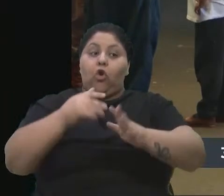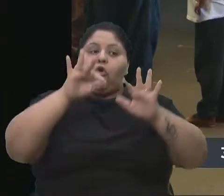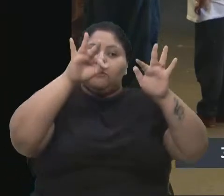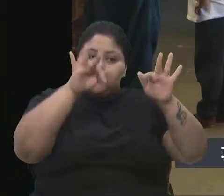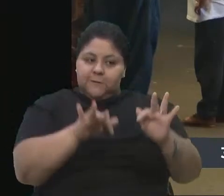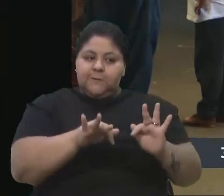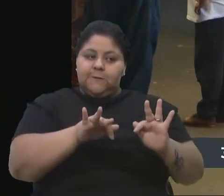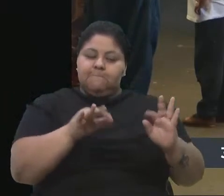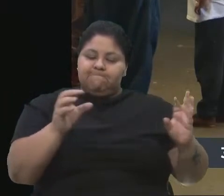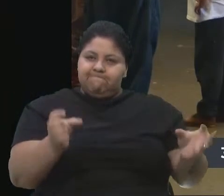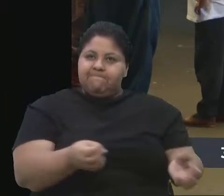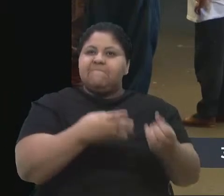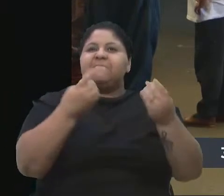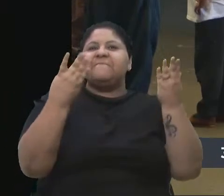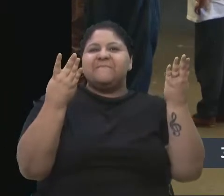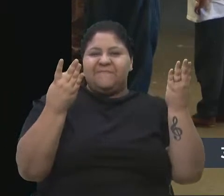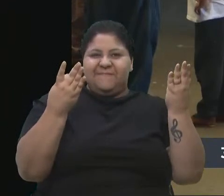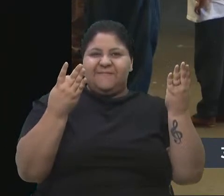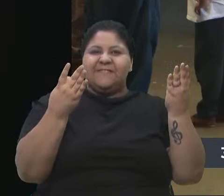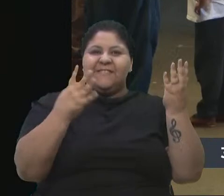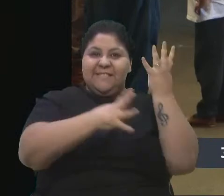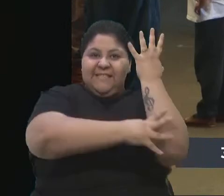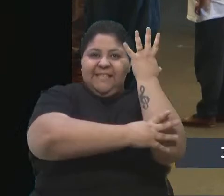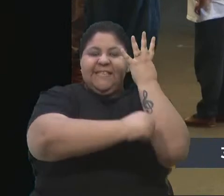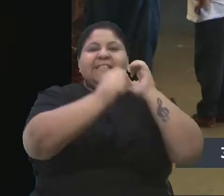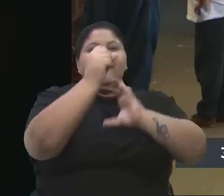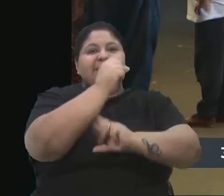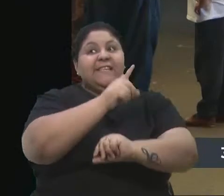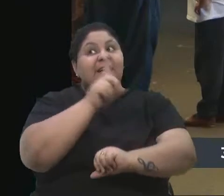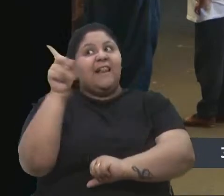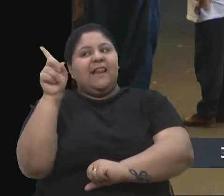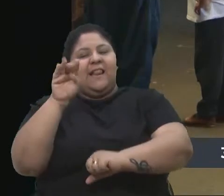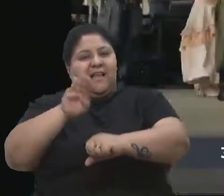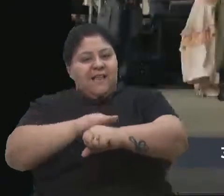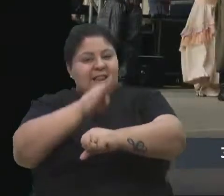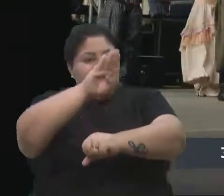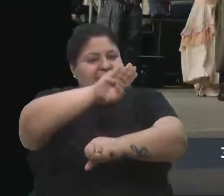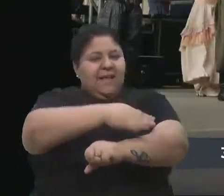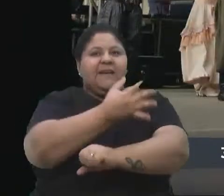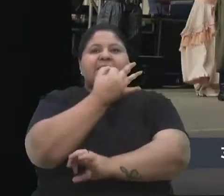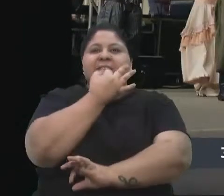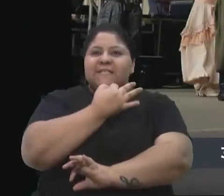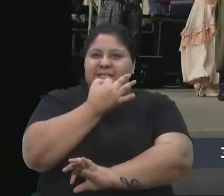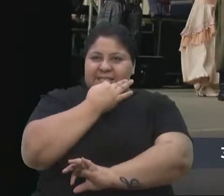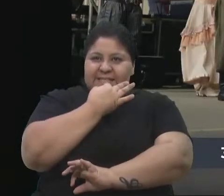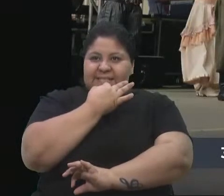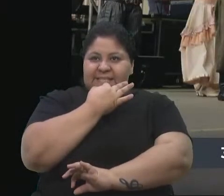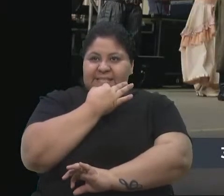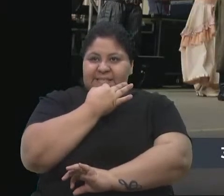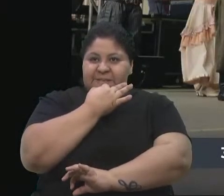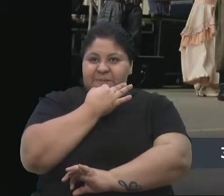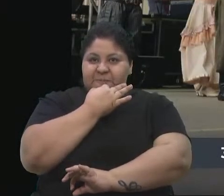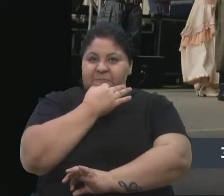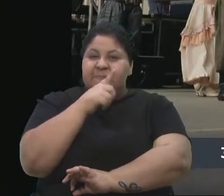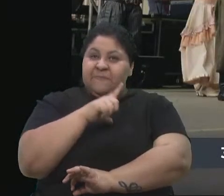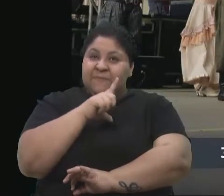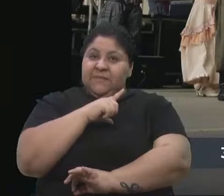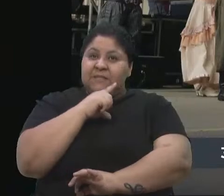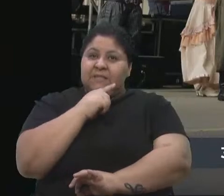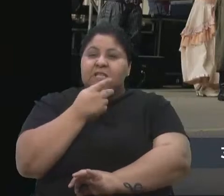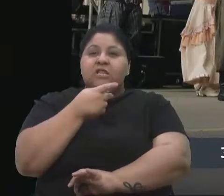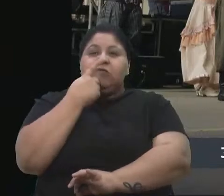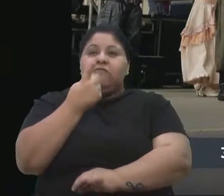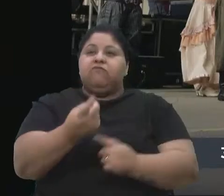as comemorações dos festejos Farroupilhas, lá no Parque de Eventos da Festa da Uva. E eu quero trazer aqui alguns destaques